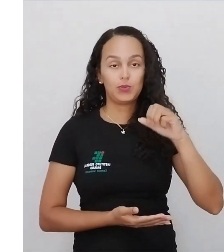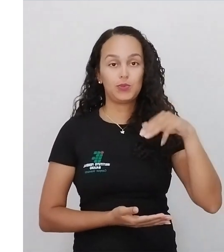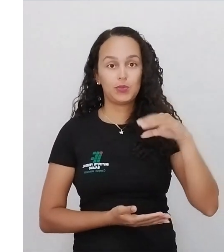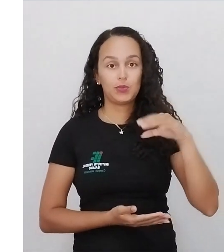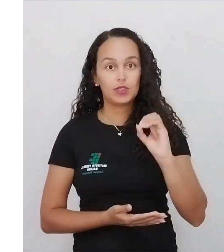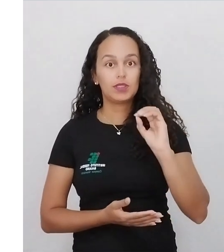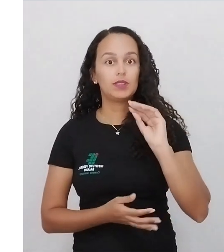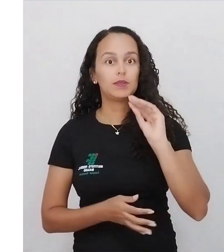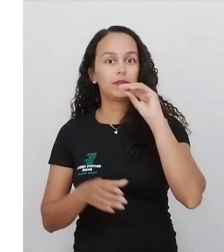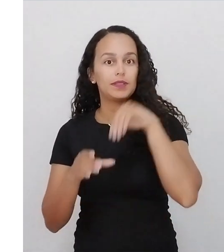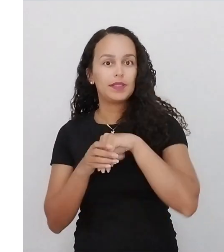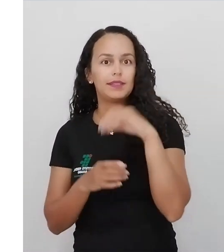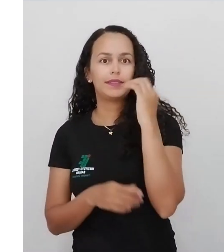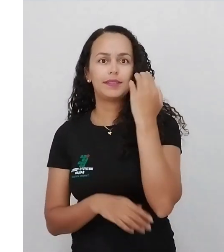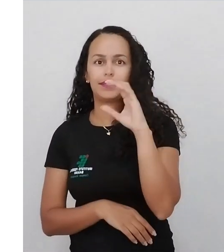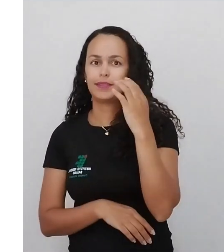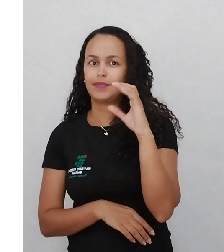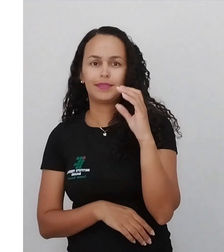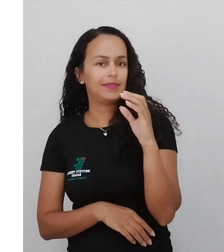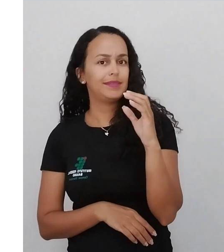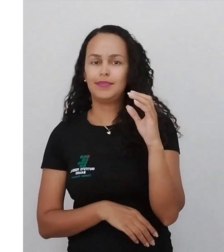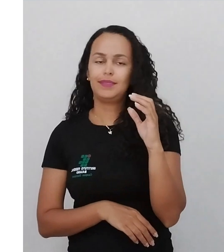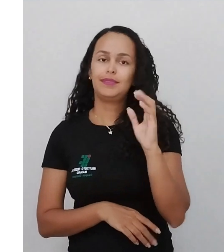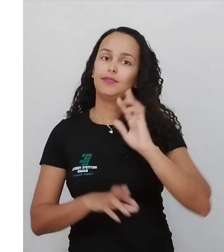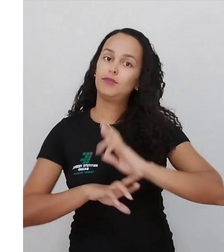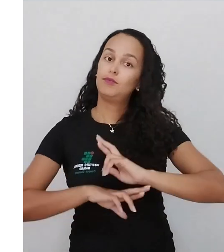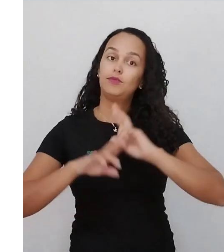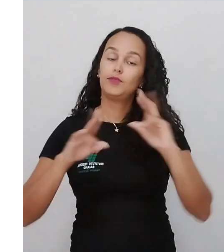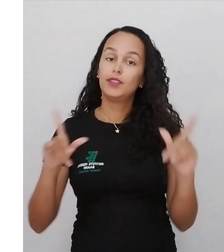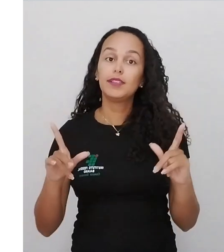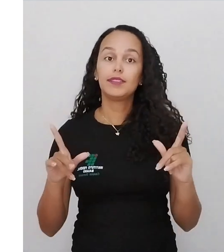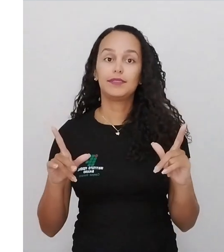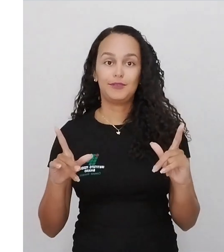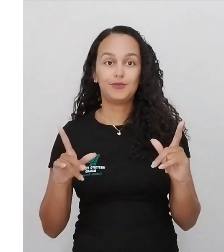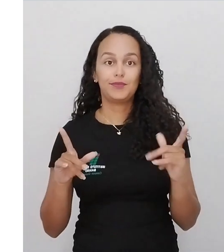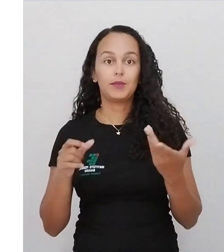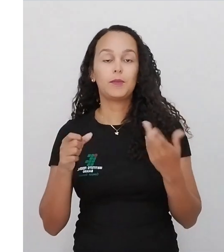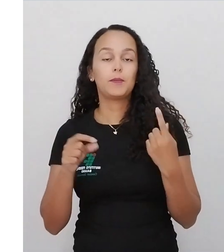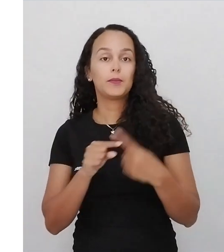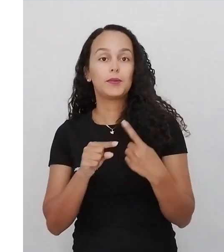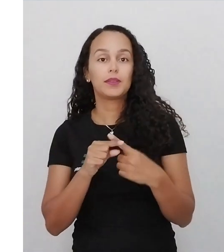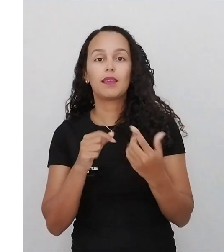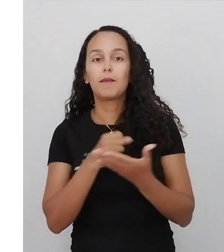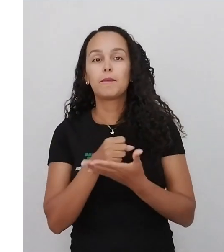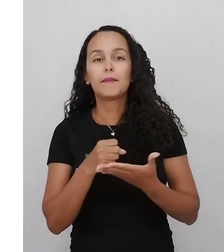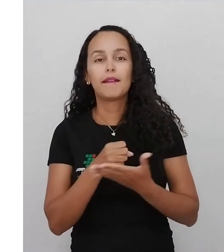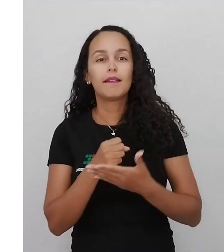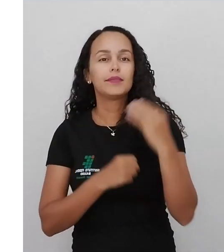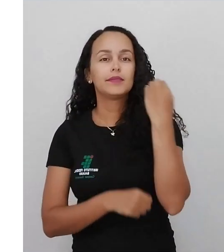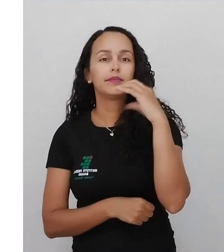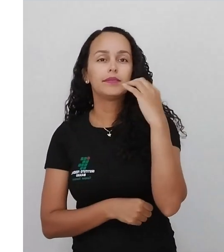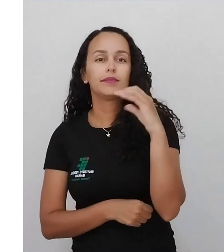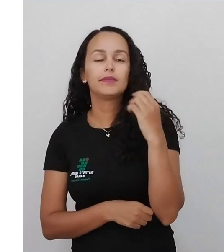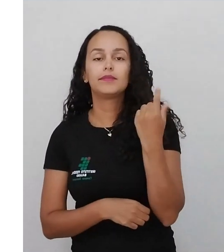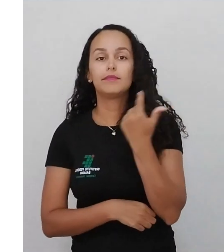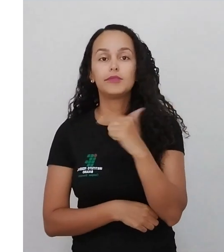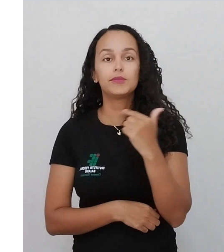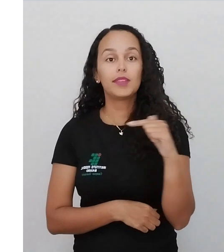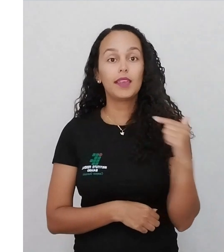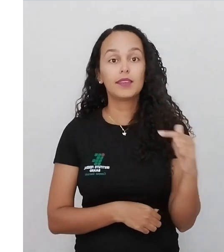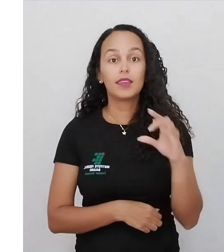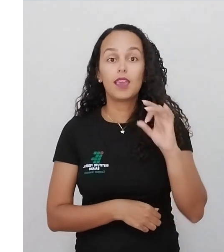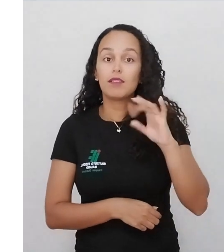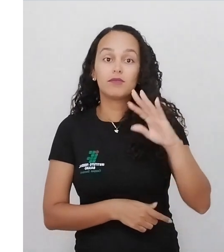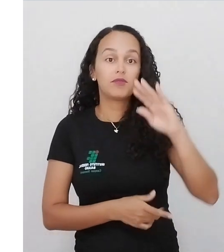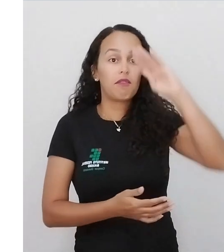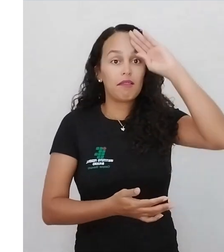Até porque ele não tem em nada a ver com os preceitos da ciência para uma informação. É apenas uma questão de você crer